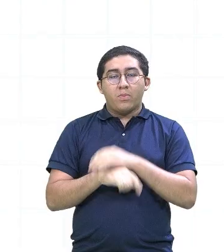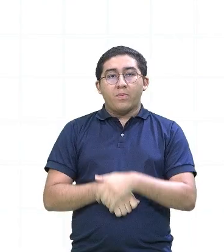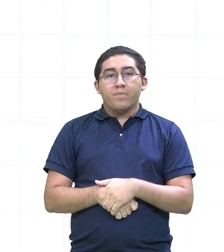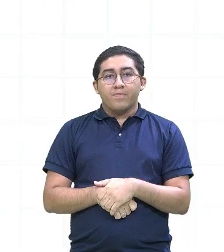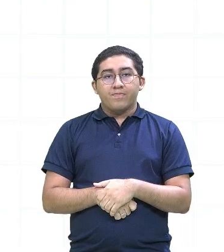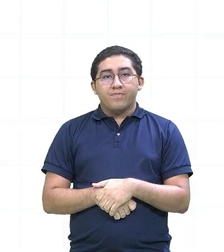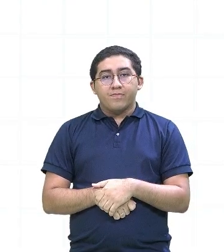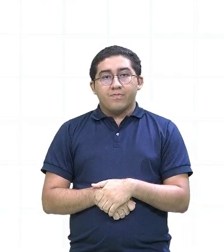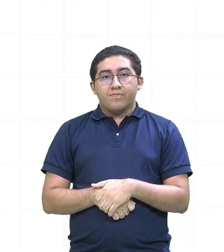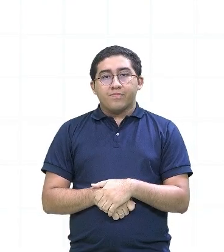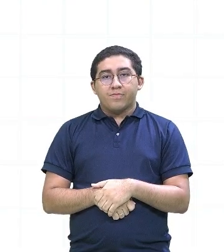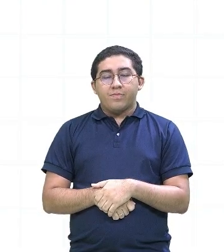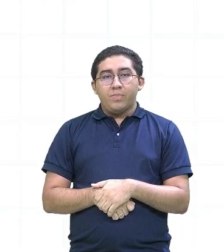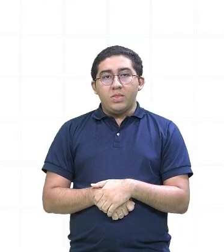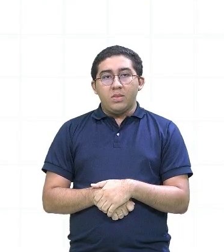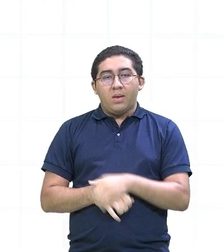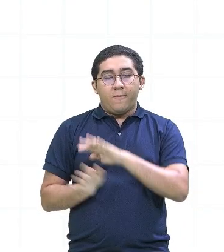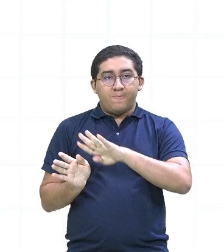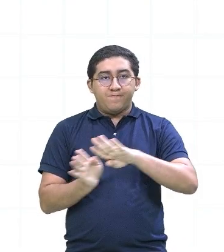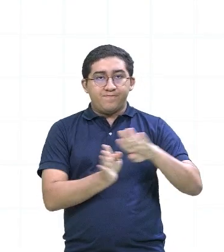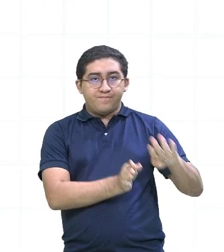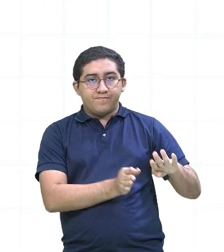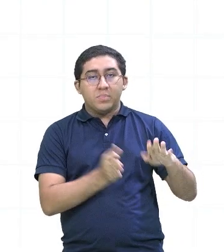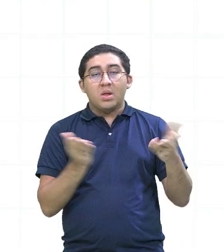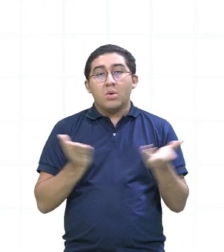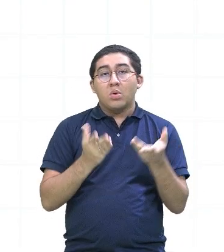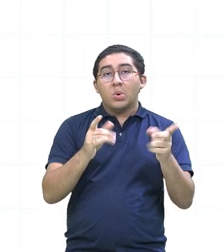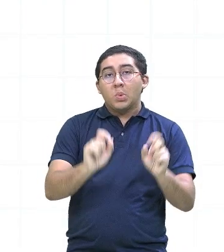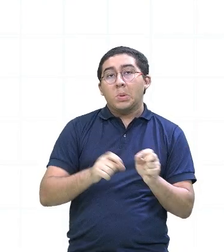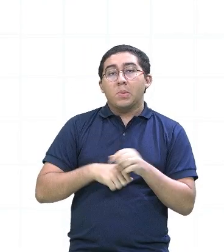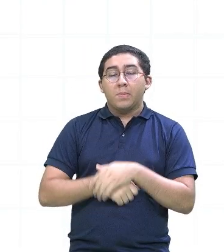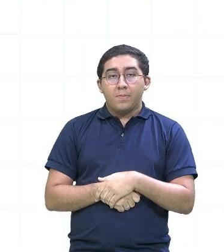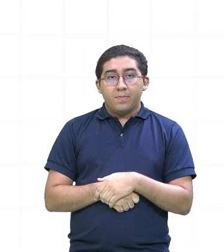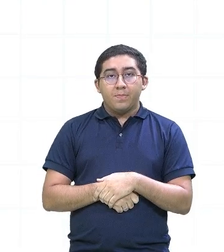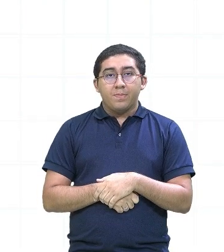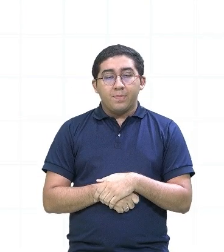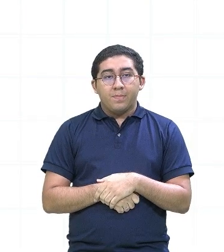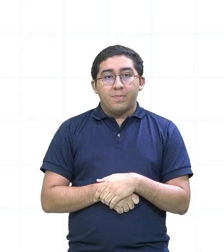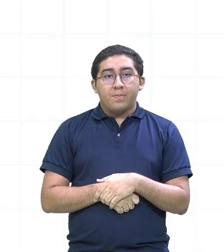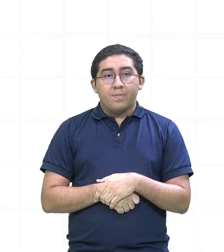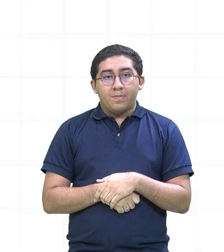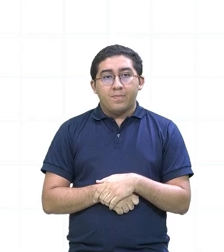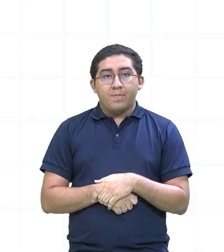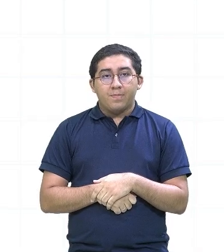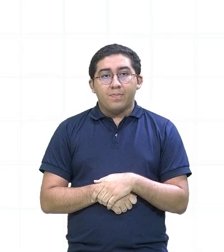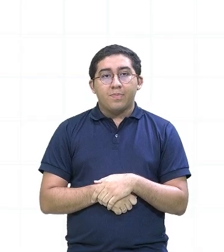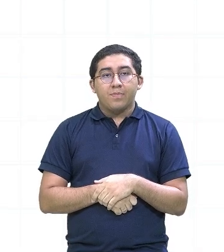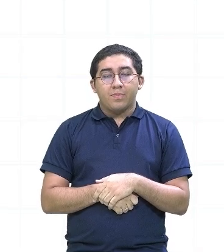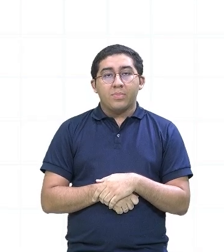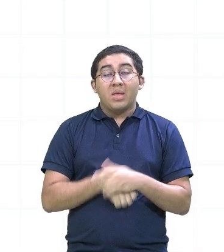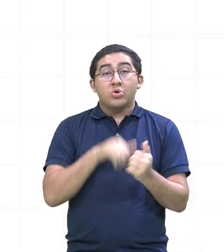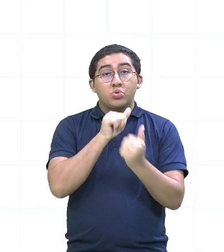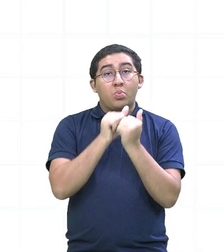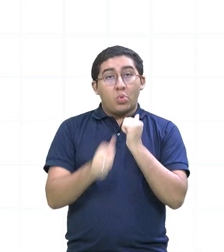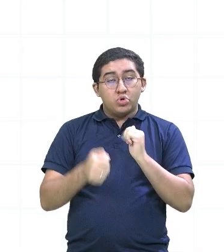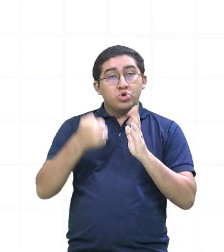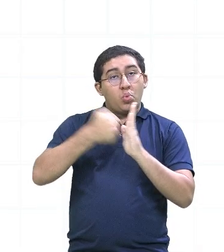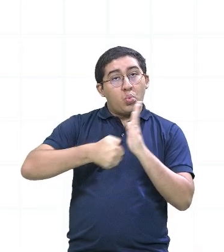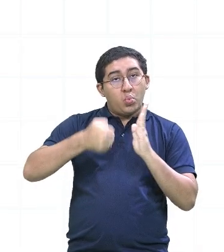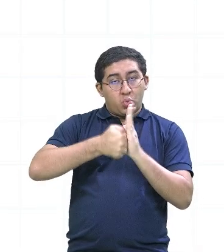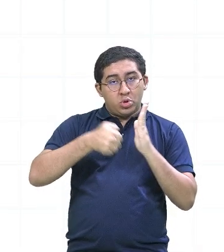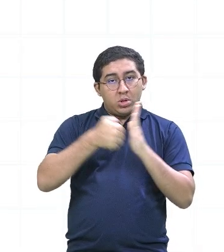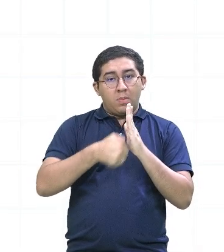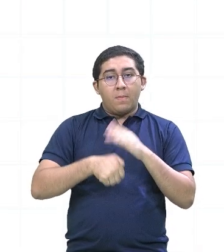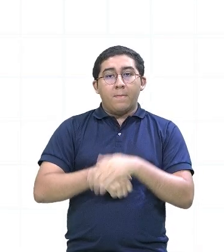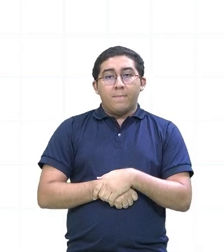E aí, então, depois nós entramos dentro do jogo do esporte de luta, né? Falando